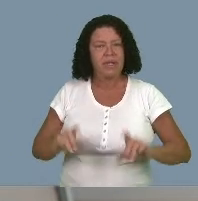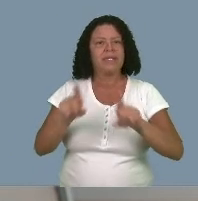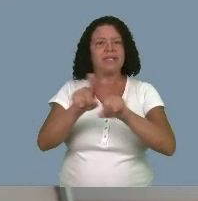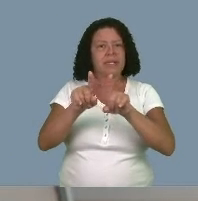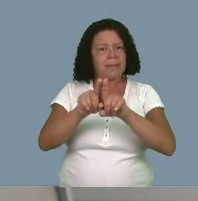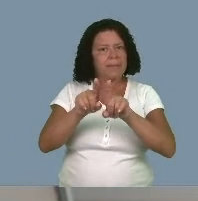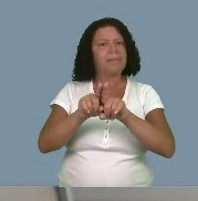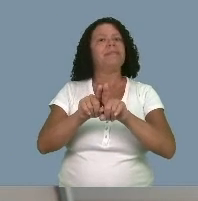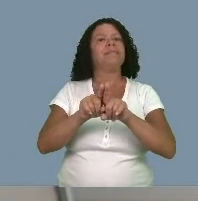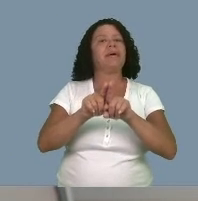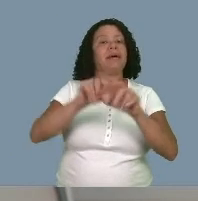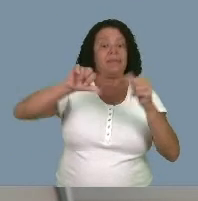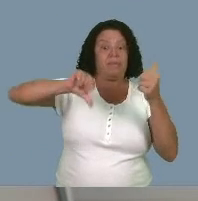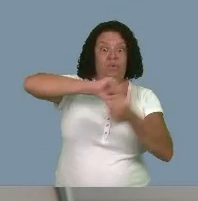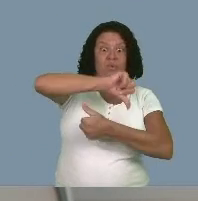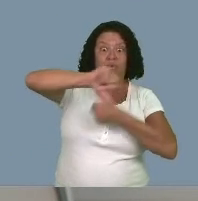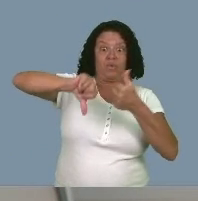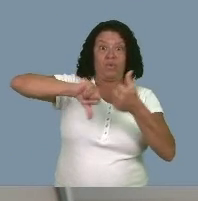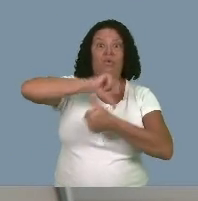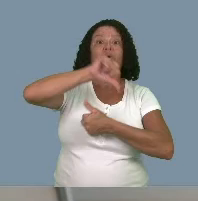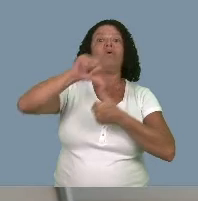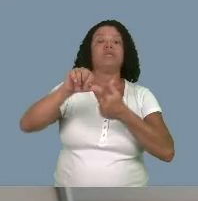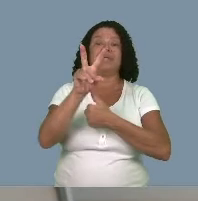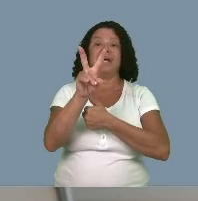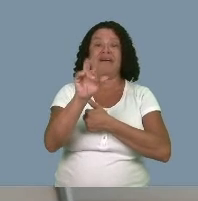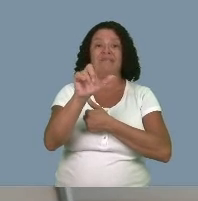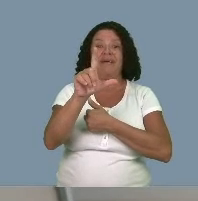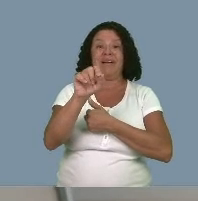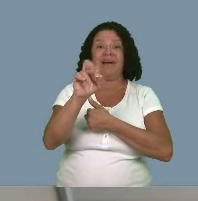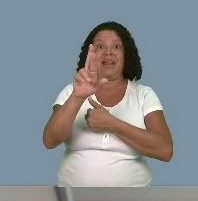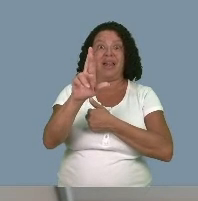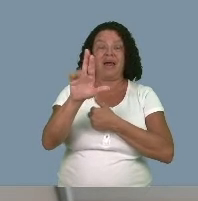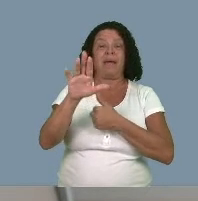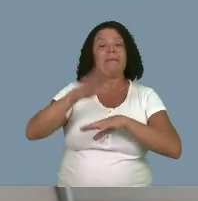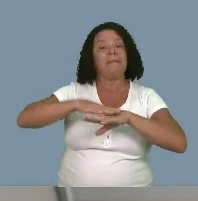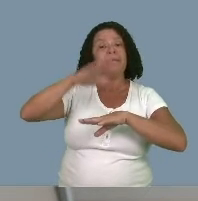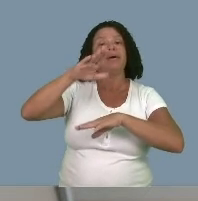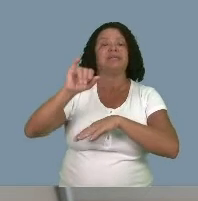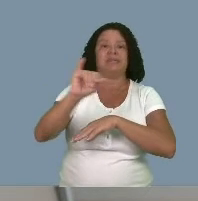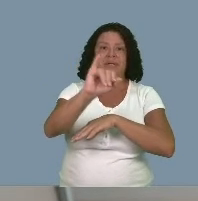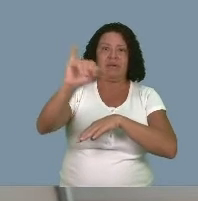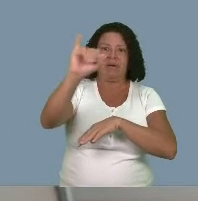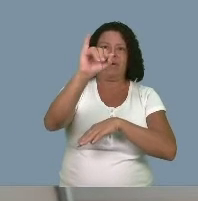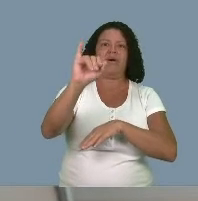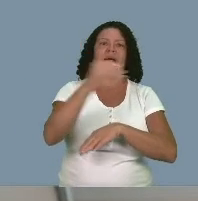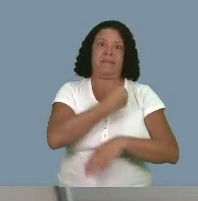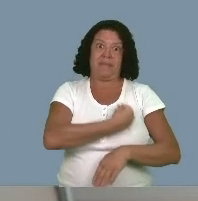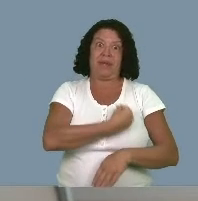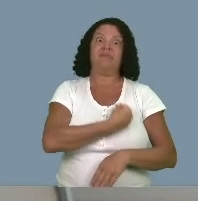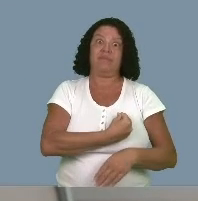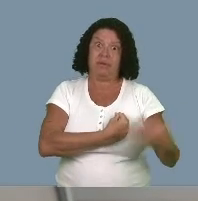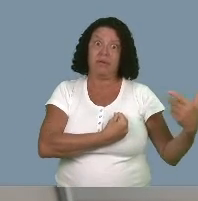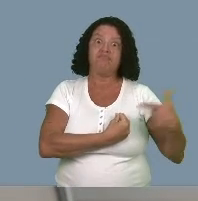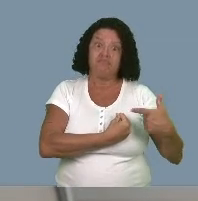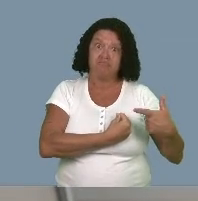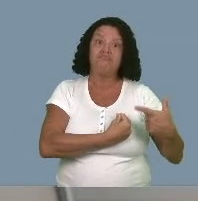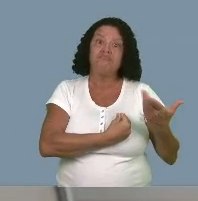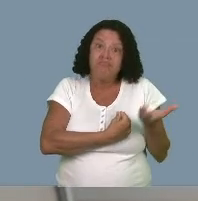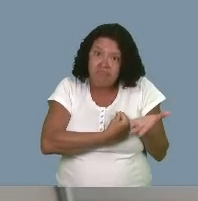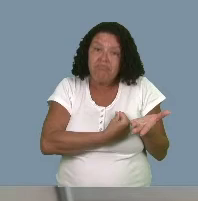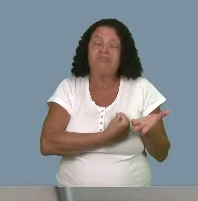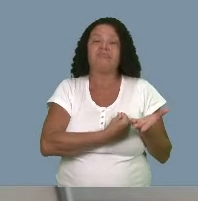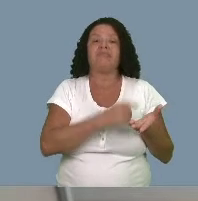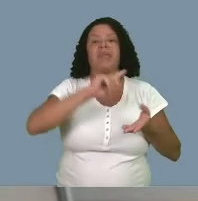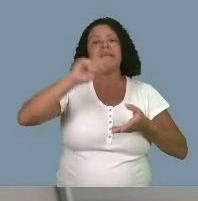ressignificando ou transformando os valores que realmente são importantes para essa vida e passando então